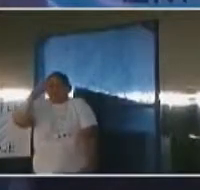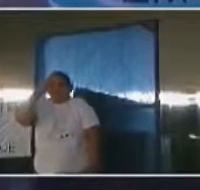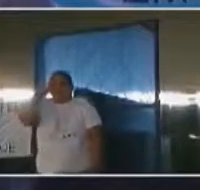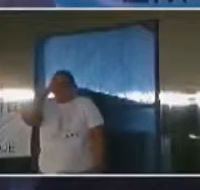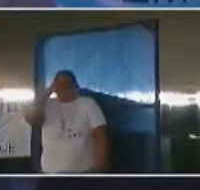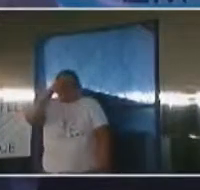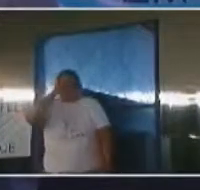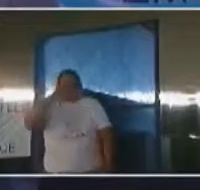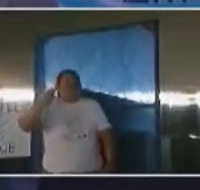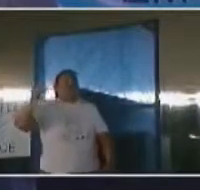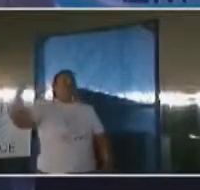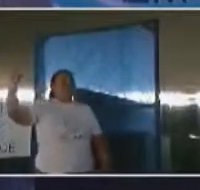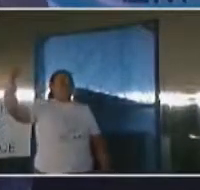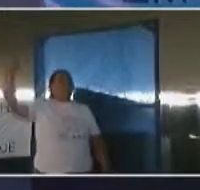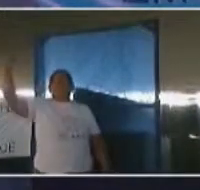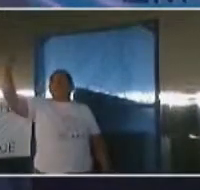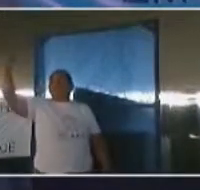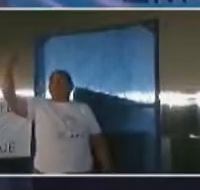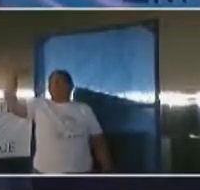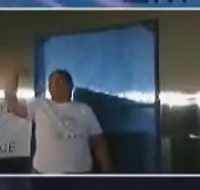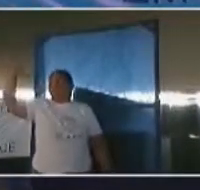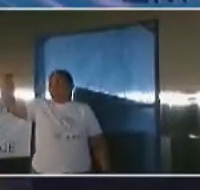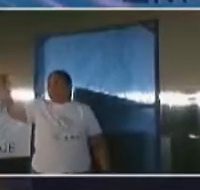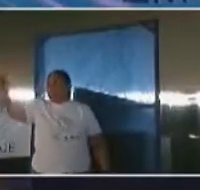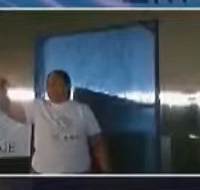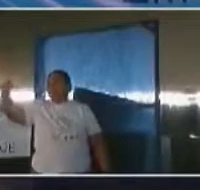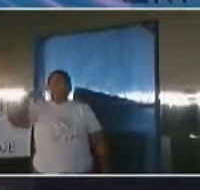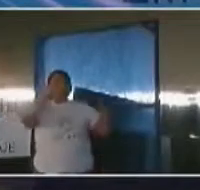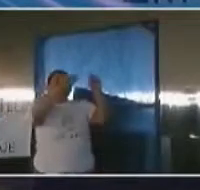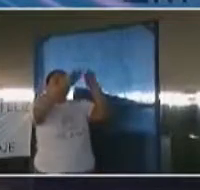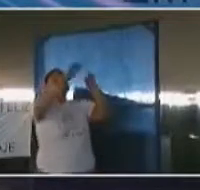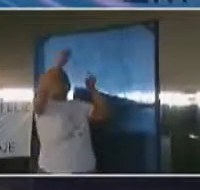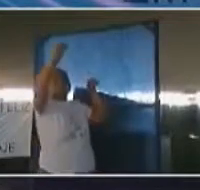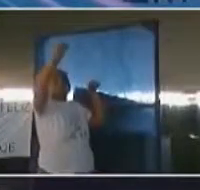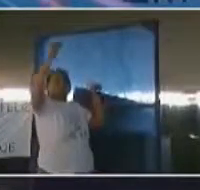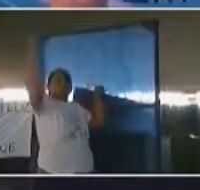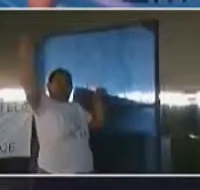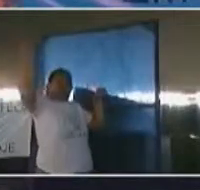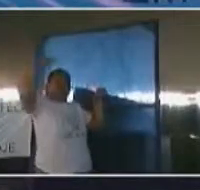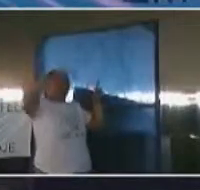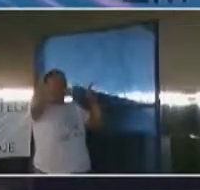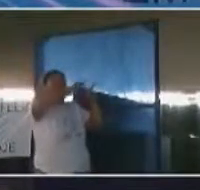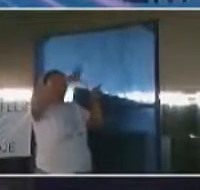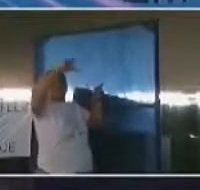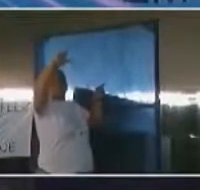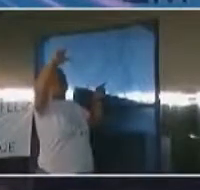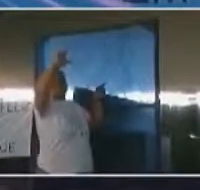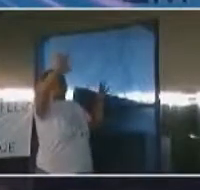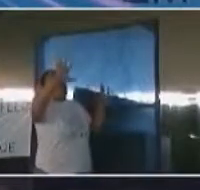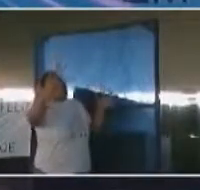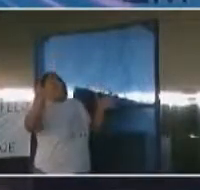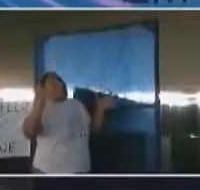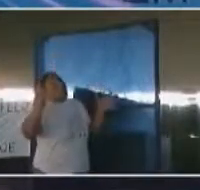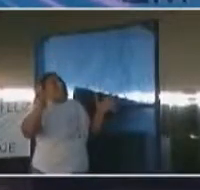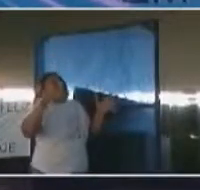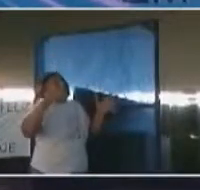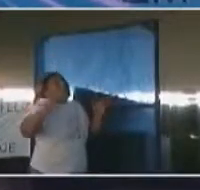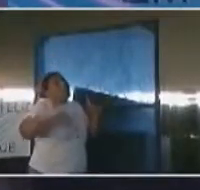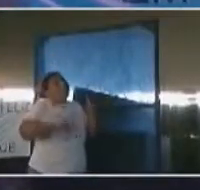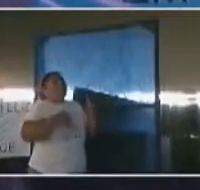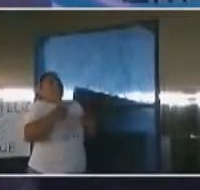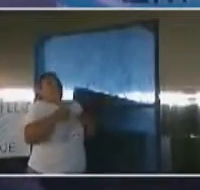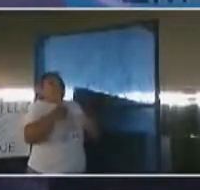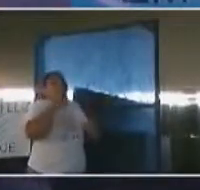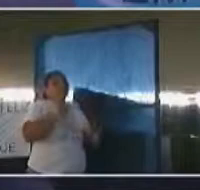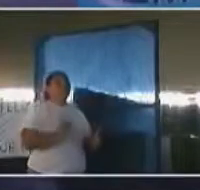elétrica. Também árvores altas e depois, mais tarde, alguns prédios que do nada começaram a pipocar